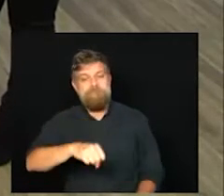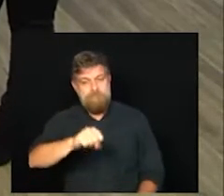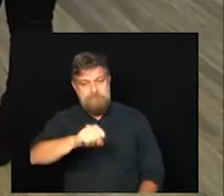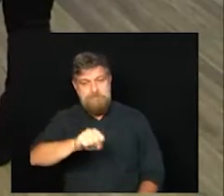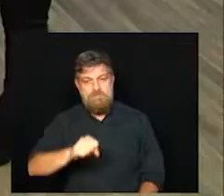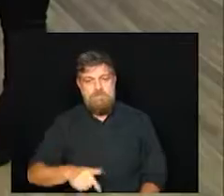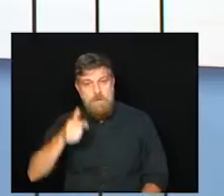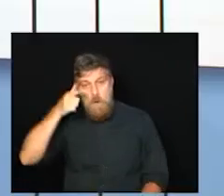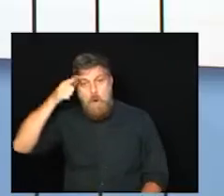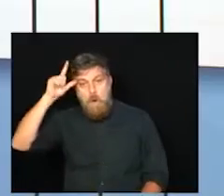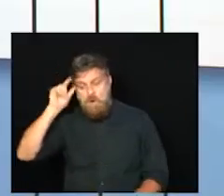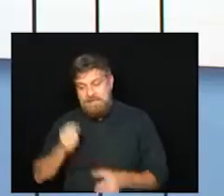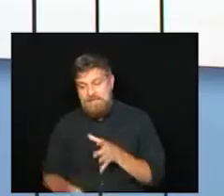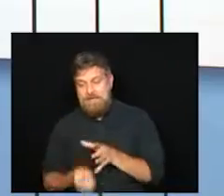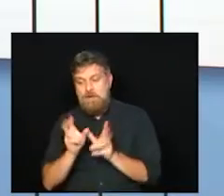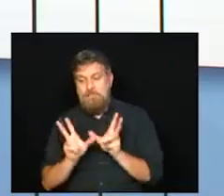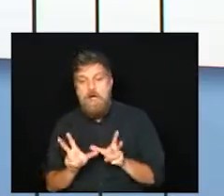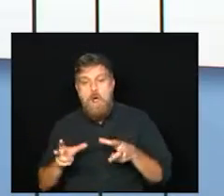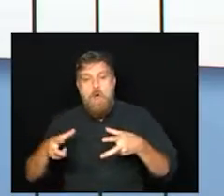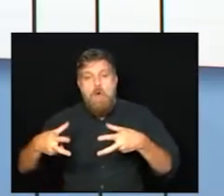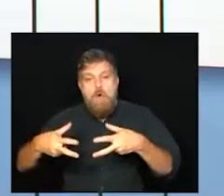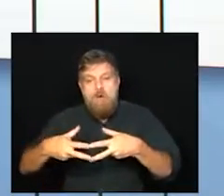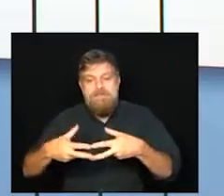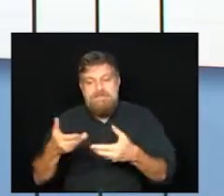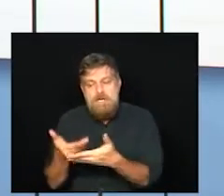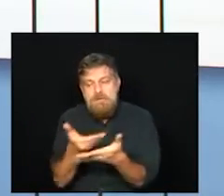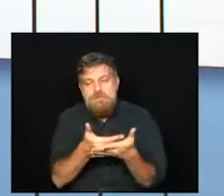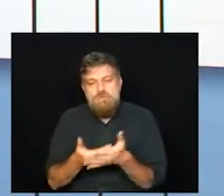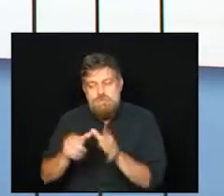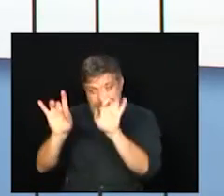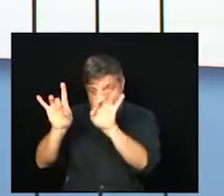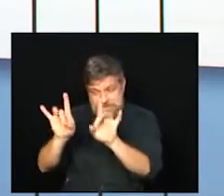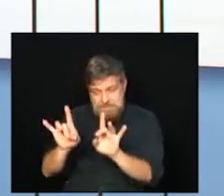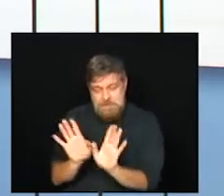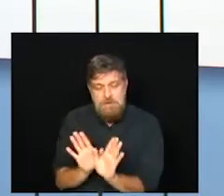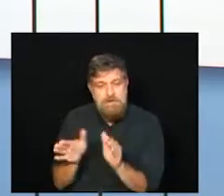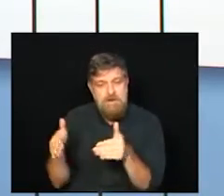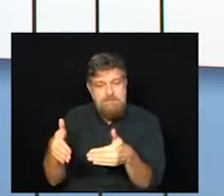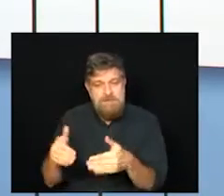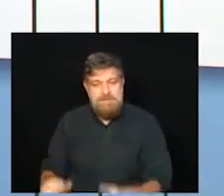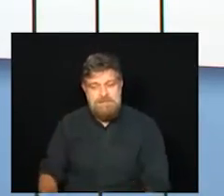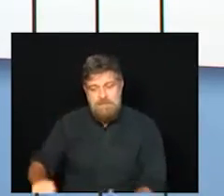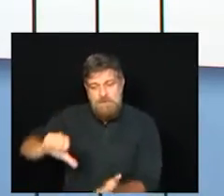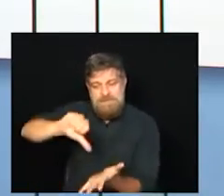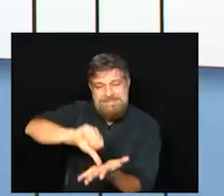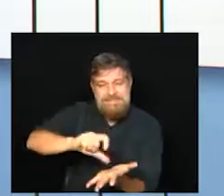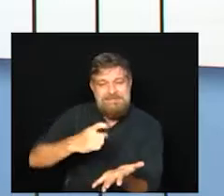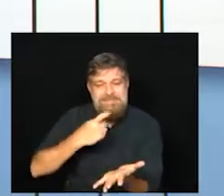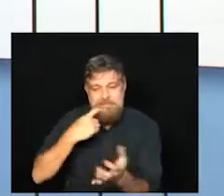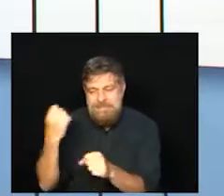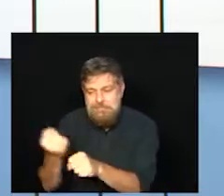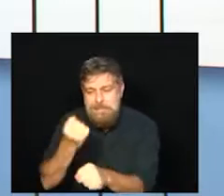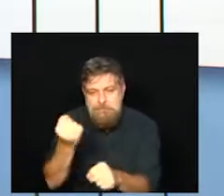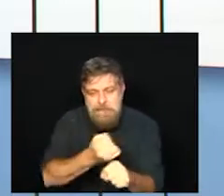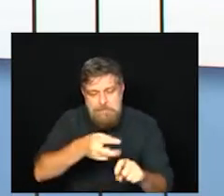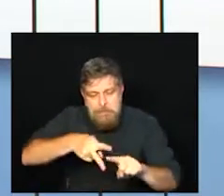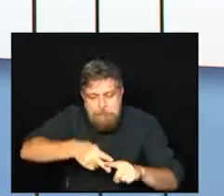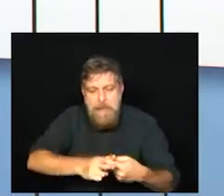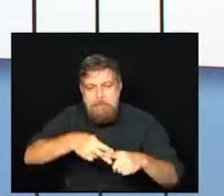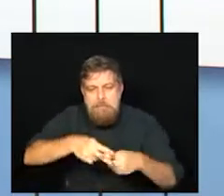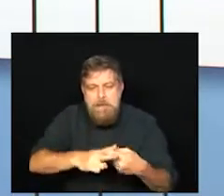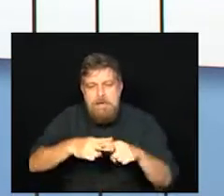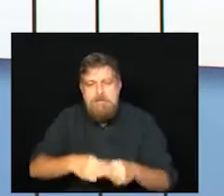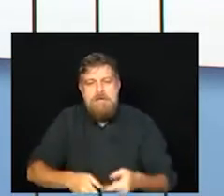foi aprovada a criação de uma comissão especial de estudos sobre a revitalização do centro de Campinas. Ela